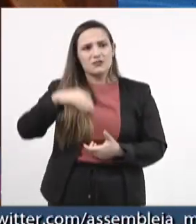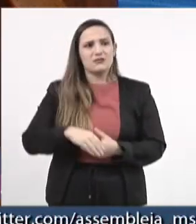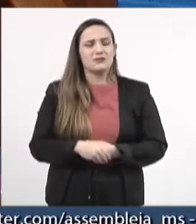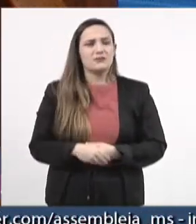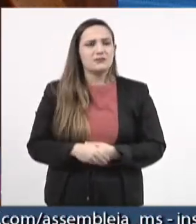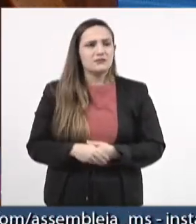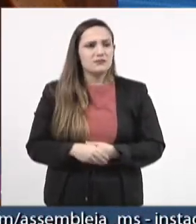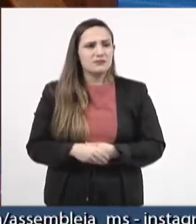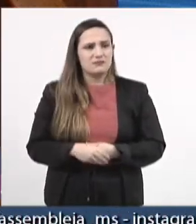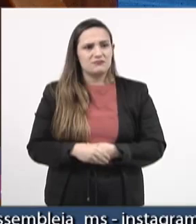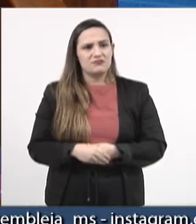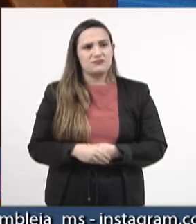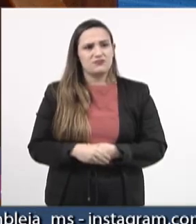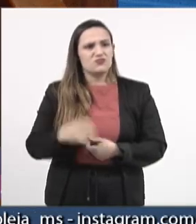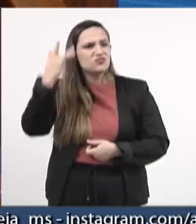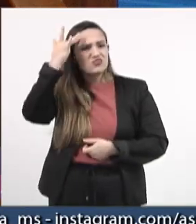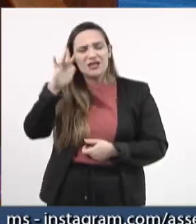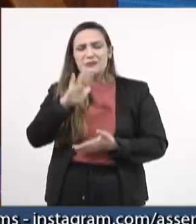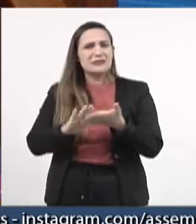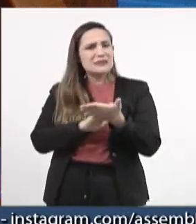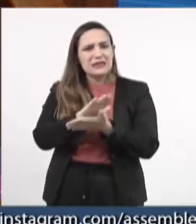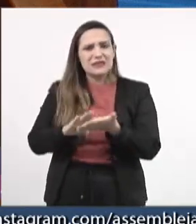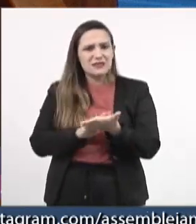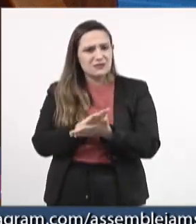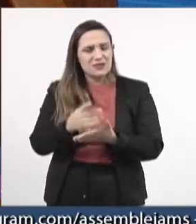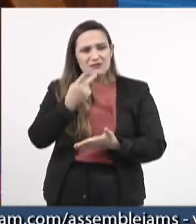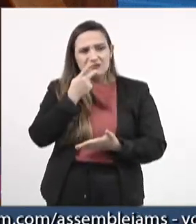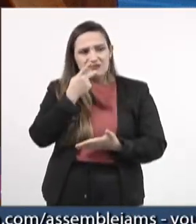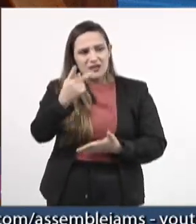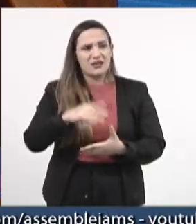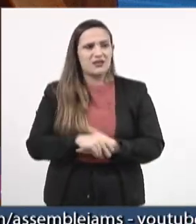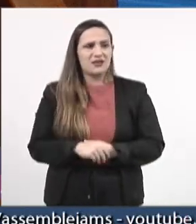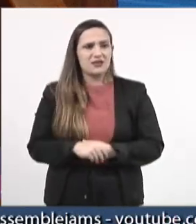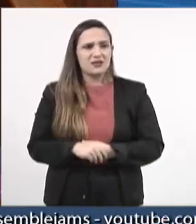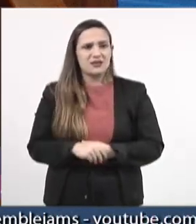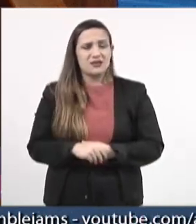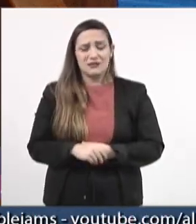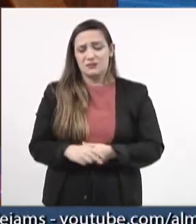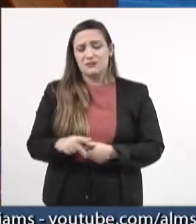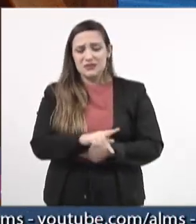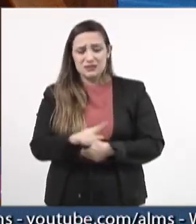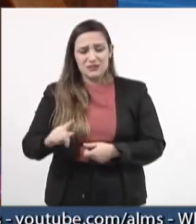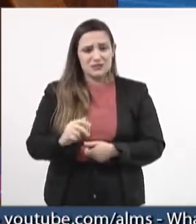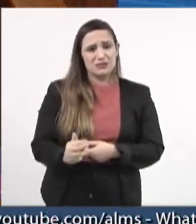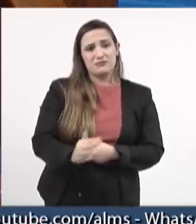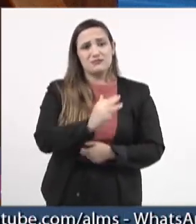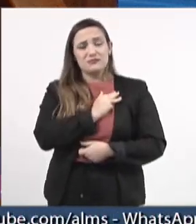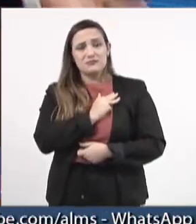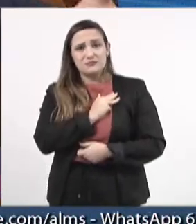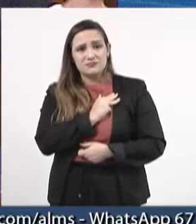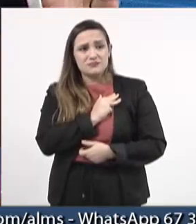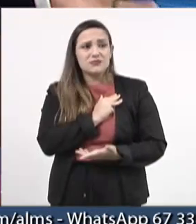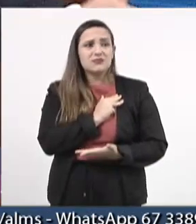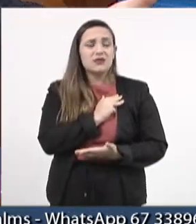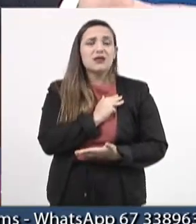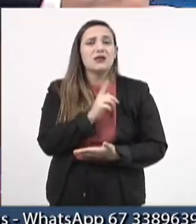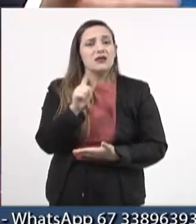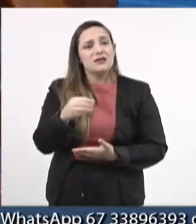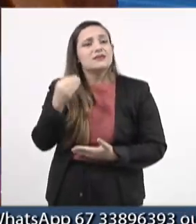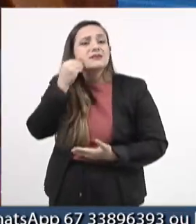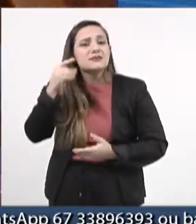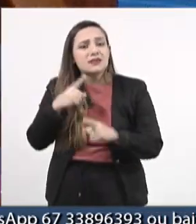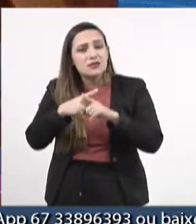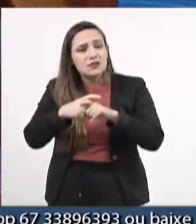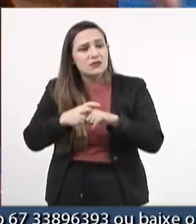alguém que não entende de nada, para falar que um candidato à presidência da República ia implantar o comunismo